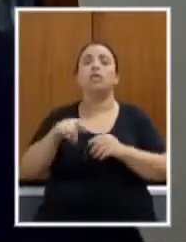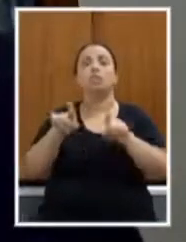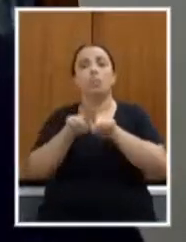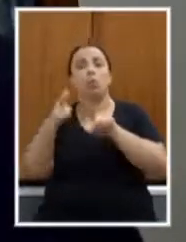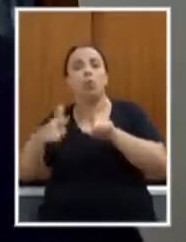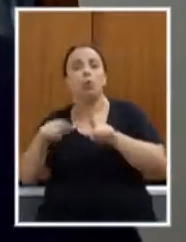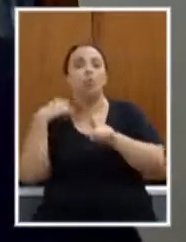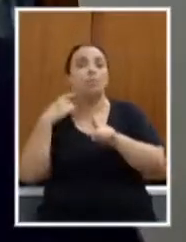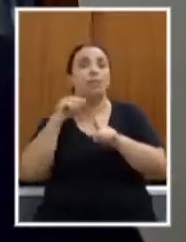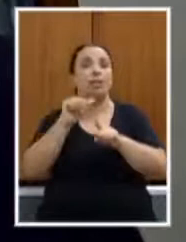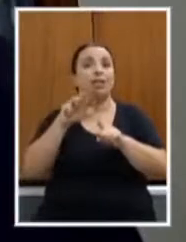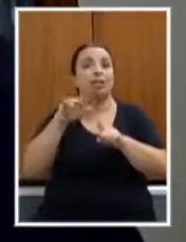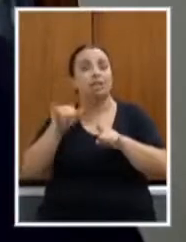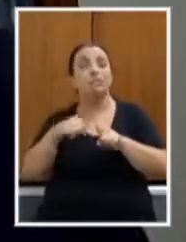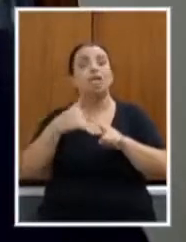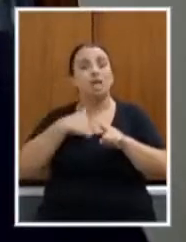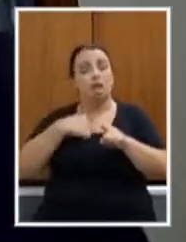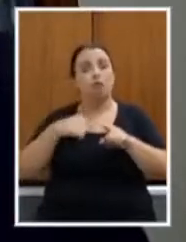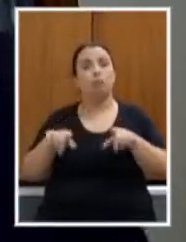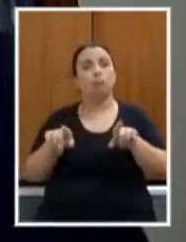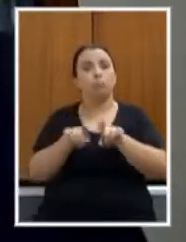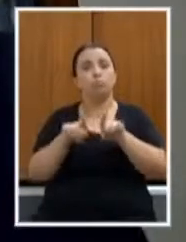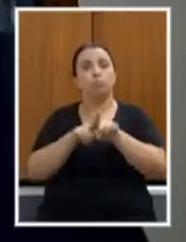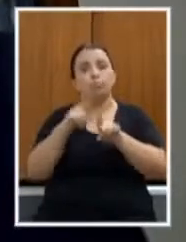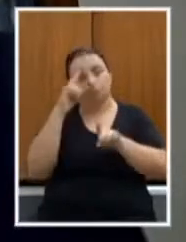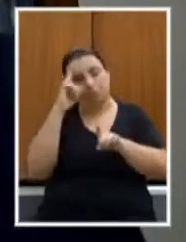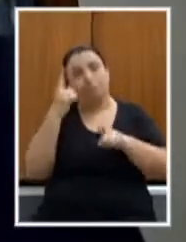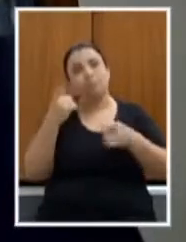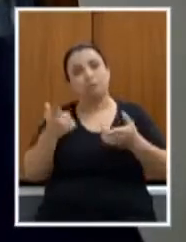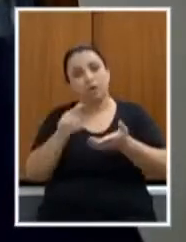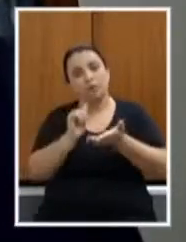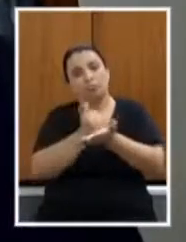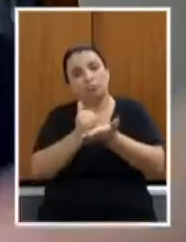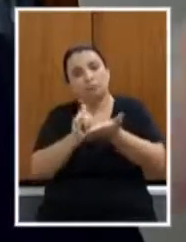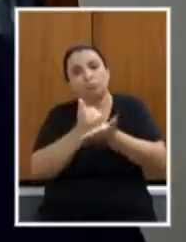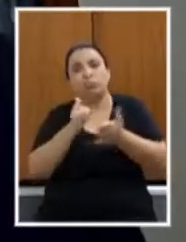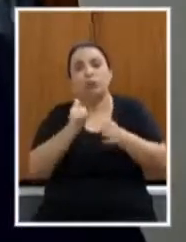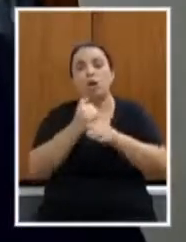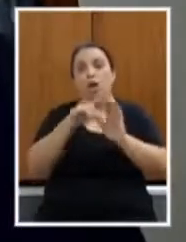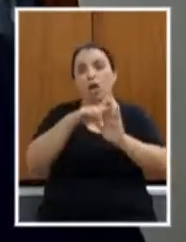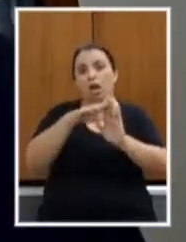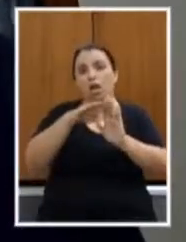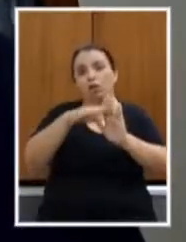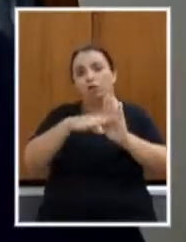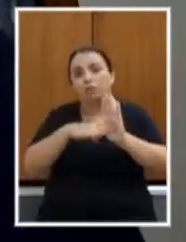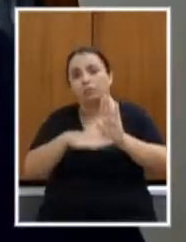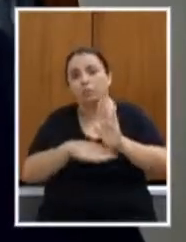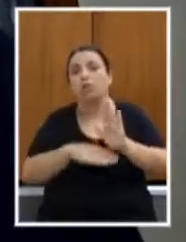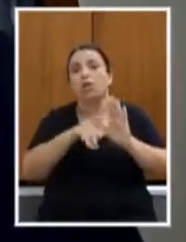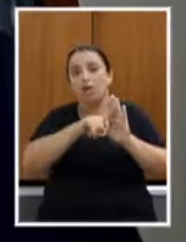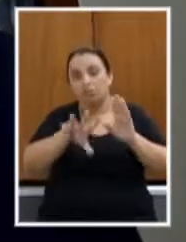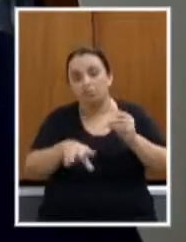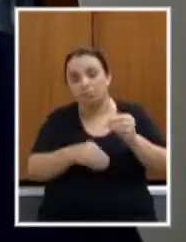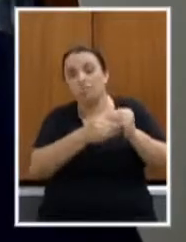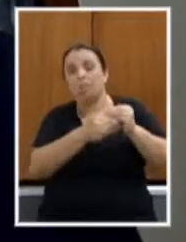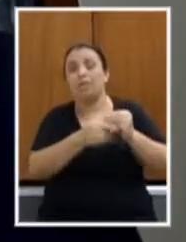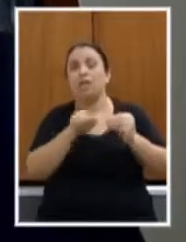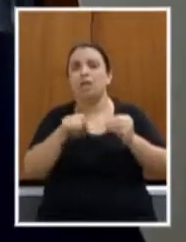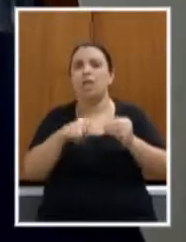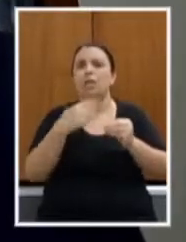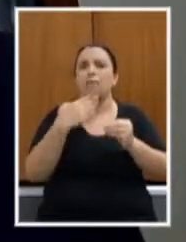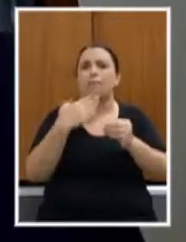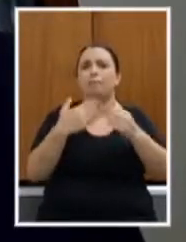Dalmo. E esta junção atende pedidos dos demais municípios para correção